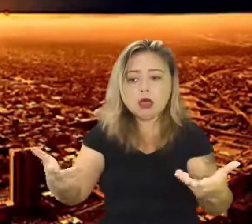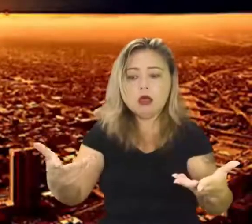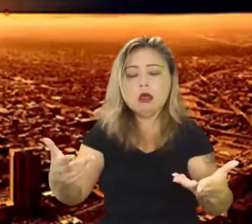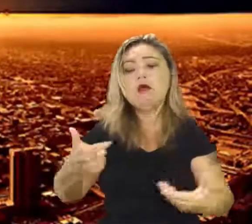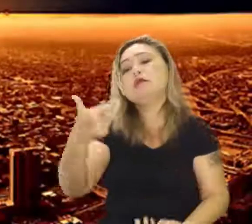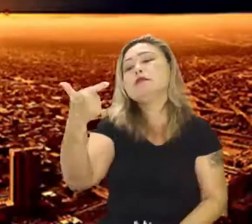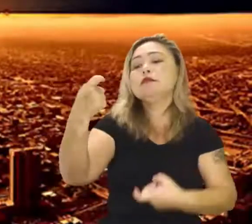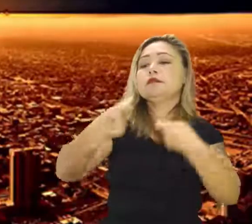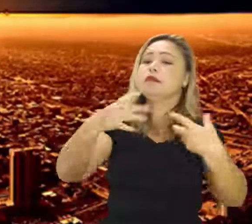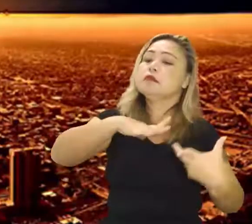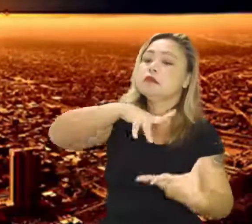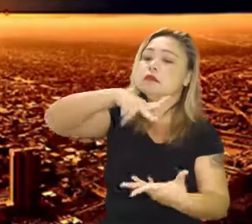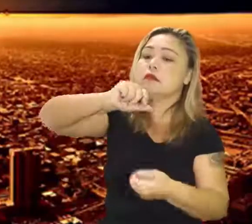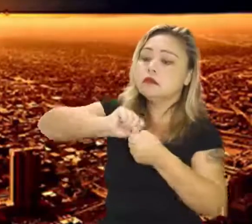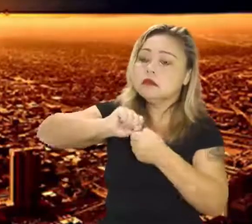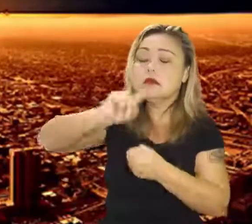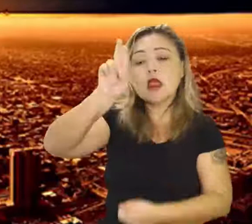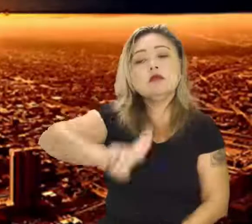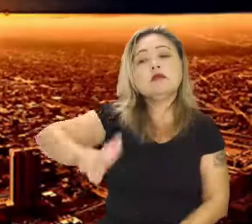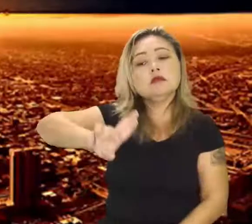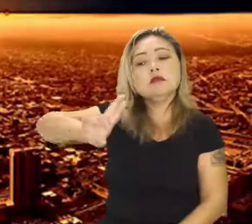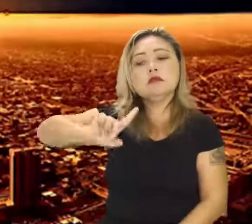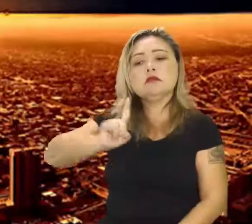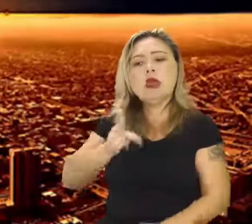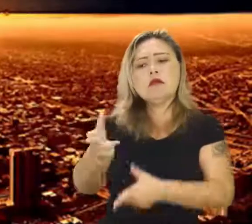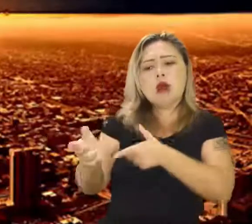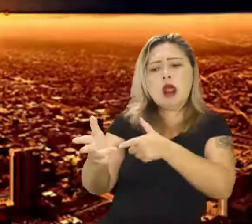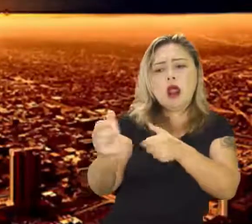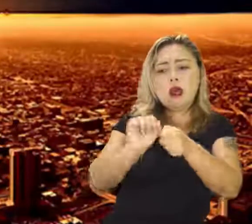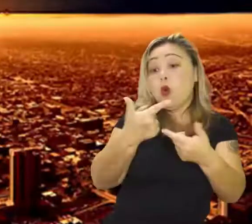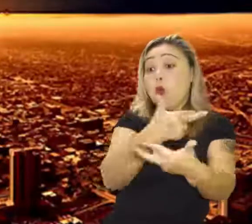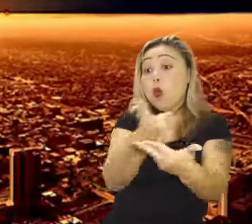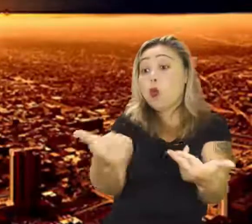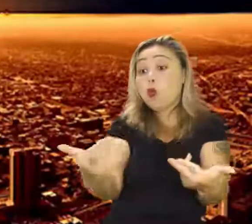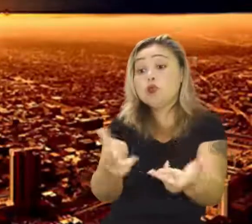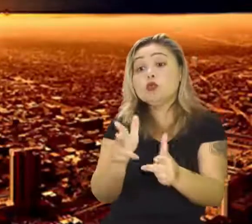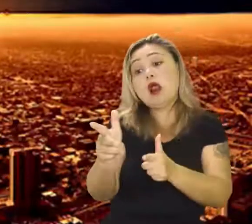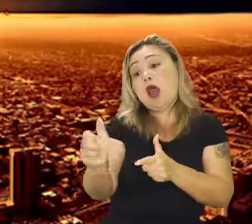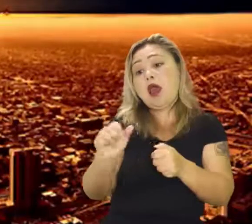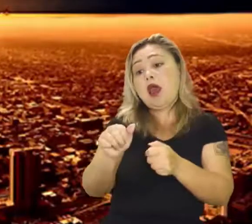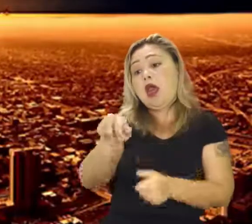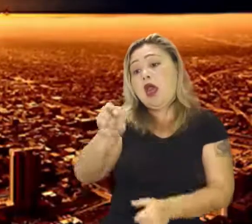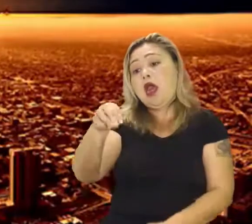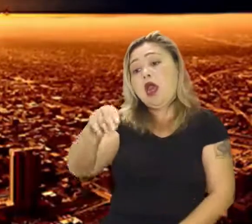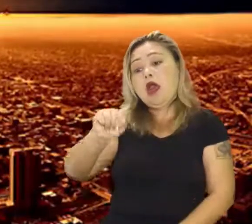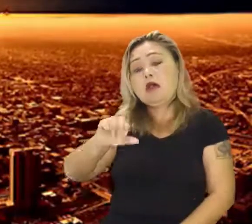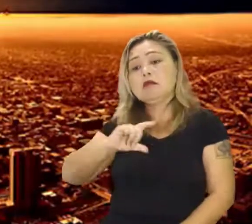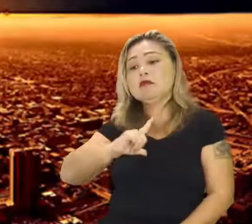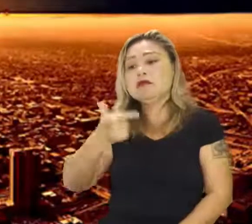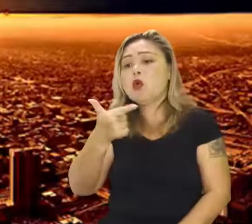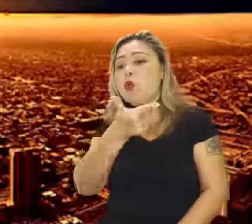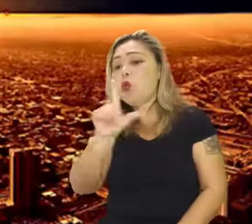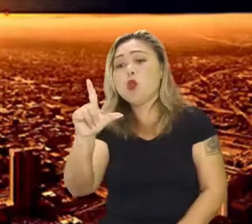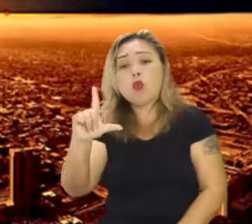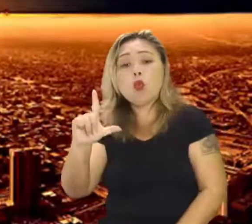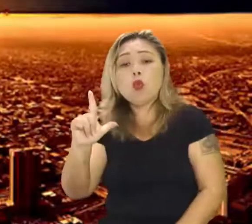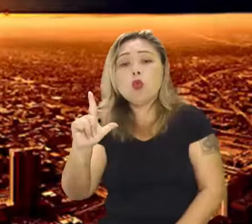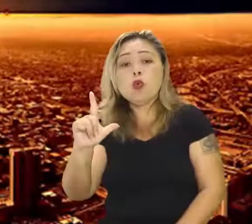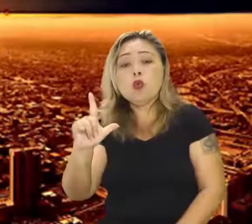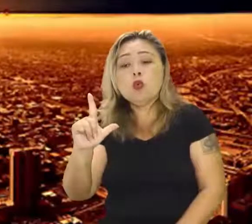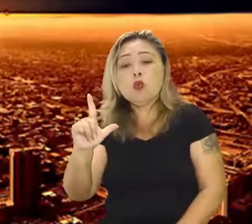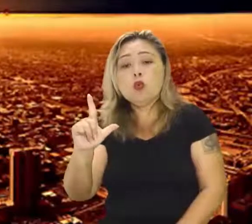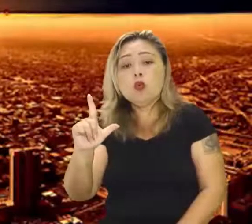Segunda Guerra Mundial, ela foi utilizada metralhadoras e outras armas. Albert Einstein dizia que se existisse